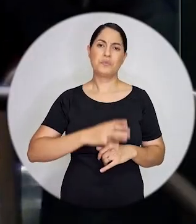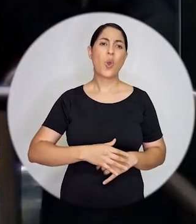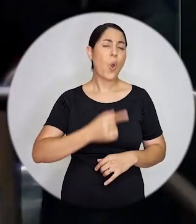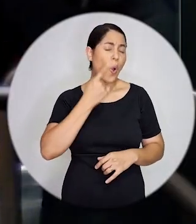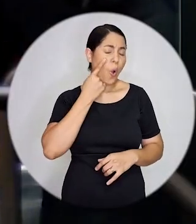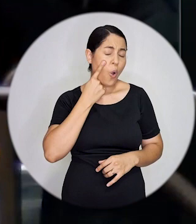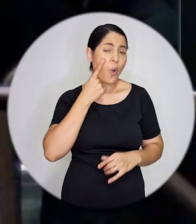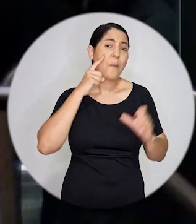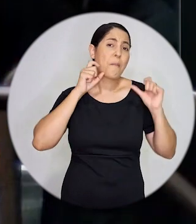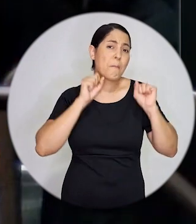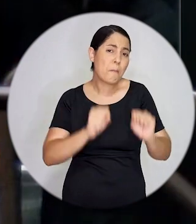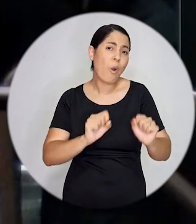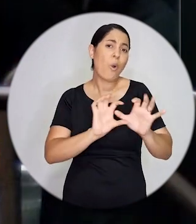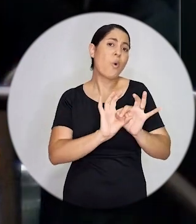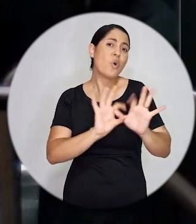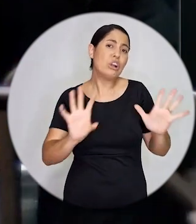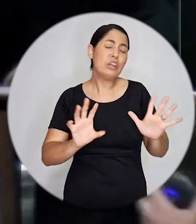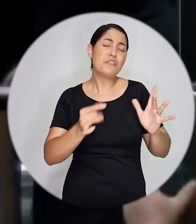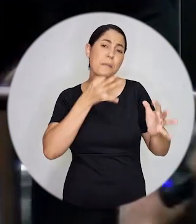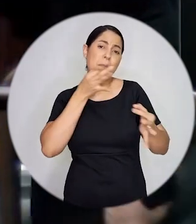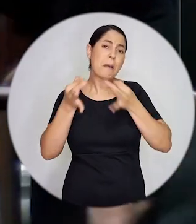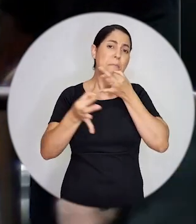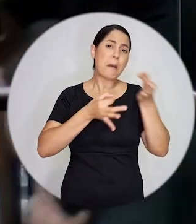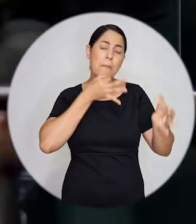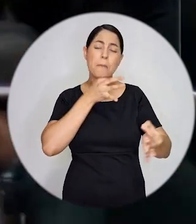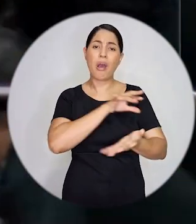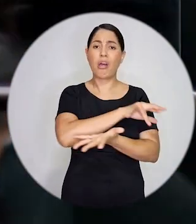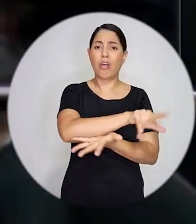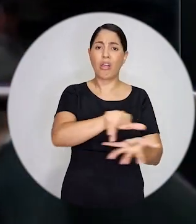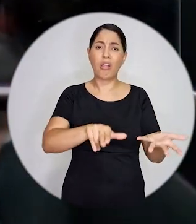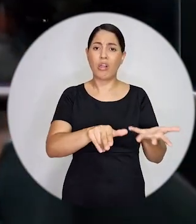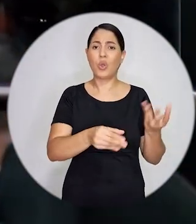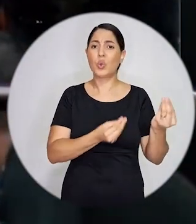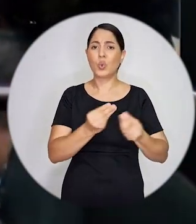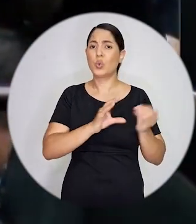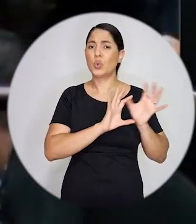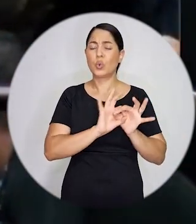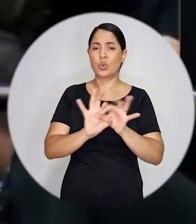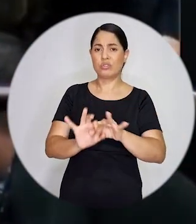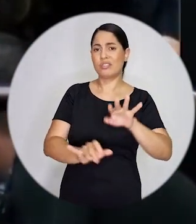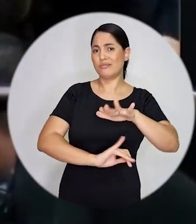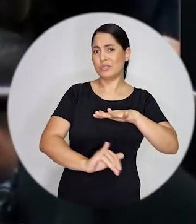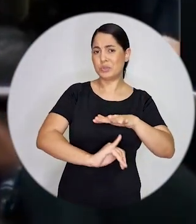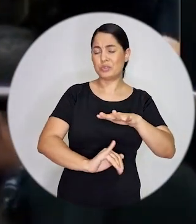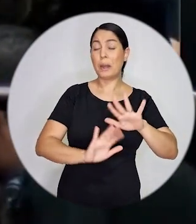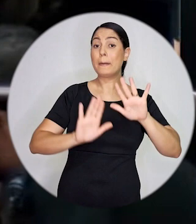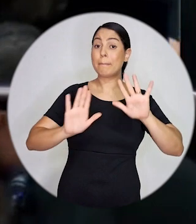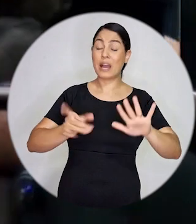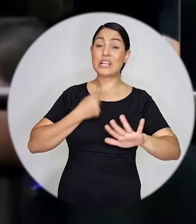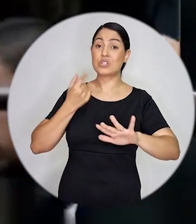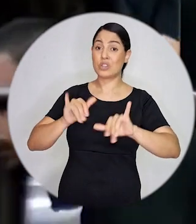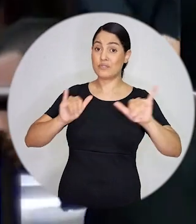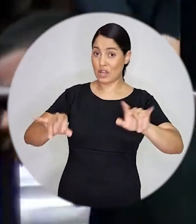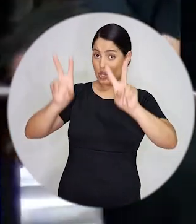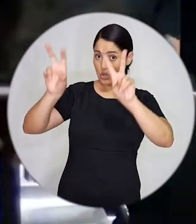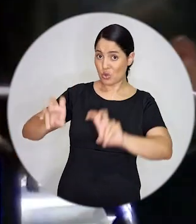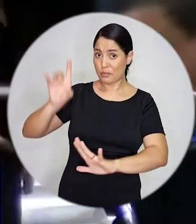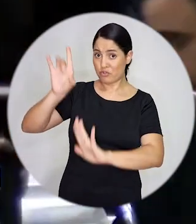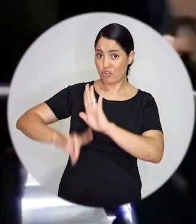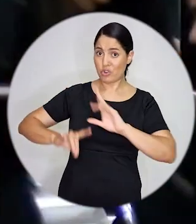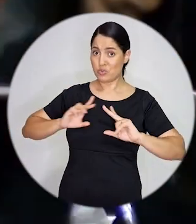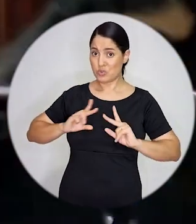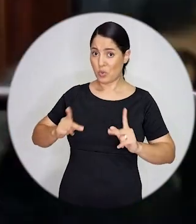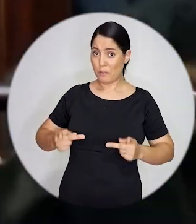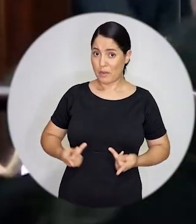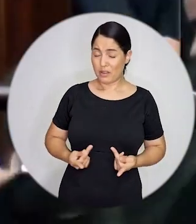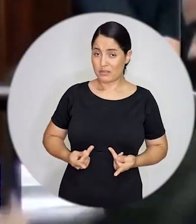sistema de justiça que a gente pode ter divergência em muitas questões das instituições. A gente pode ter divergência em vários